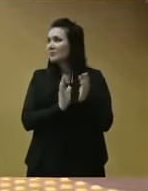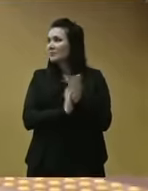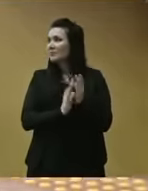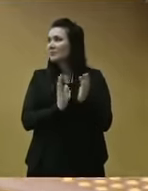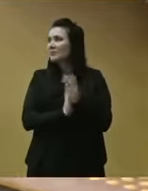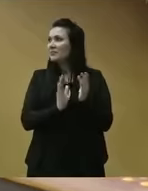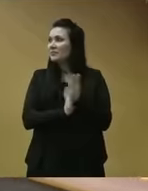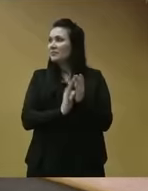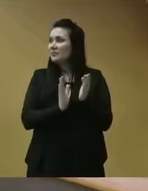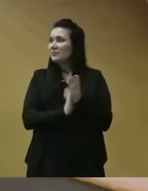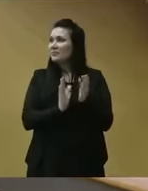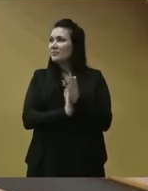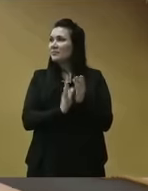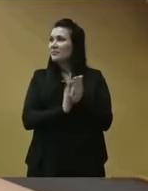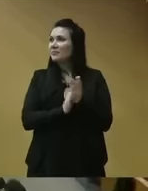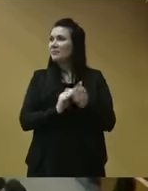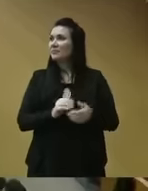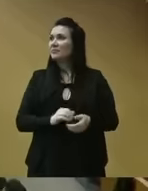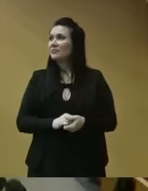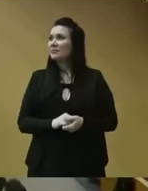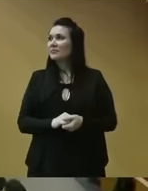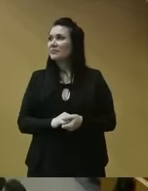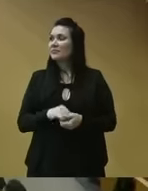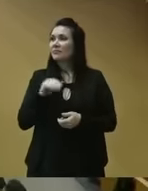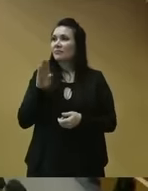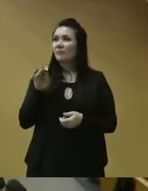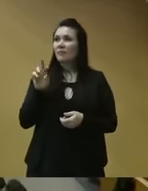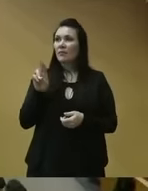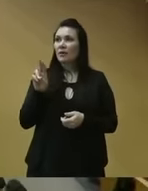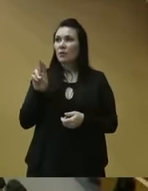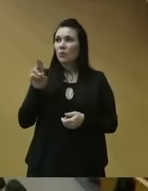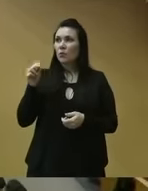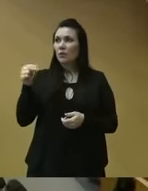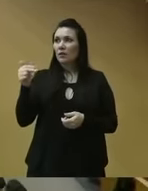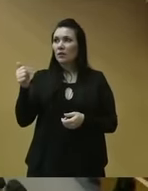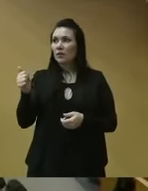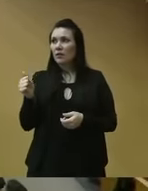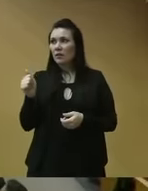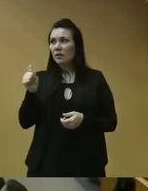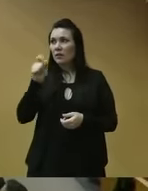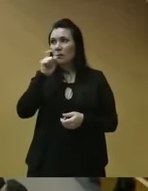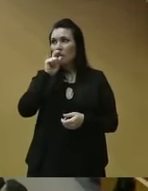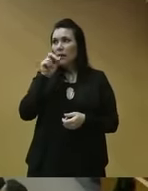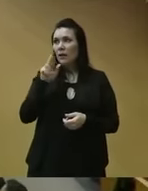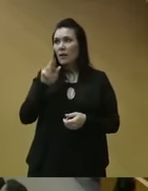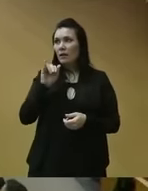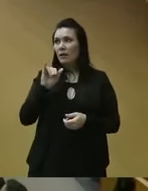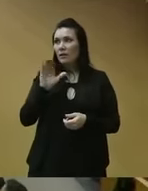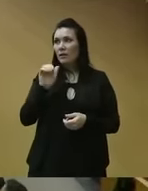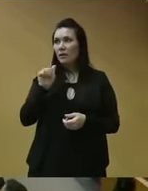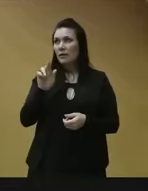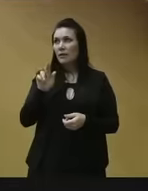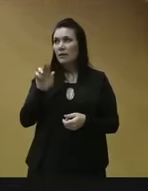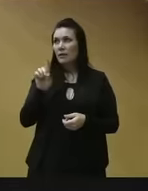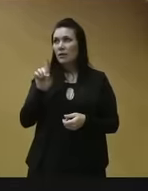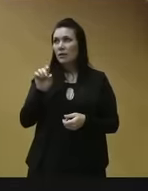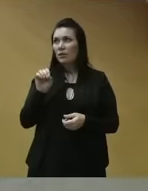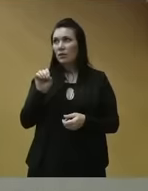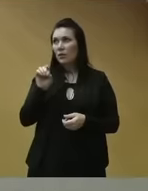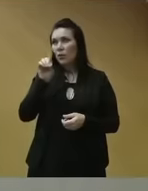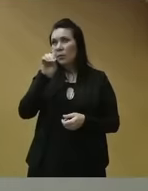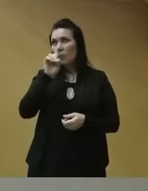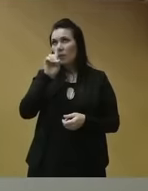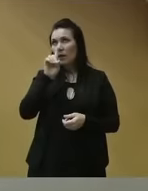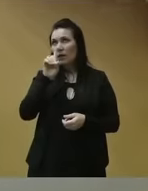over. I will be the greatest. Bruna Dias Ribeiro, filha de Ricardo Luiz Pereira Ribeiro e